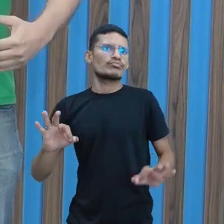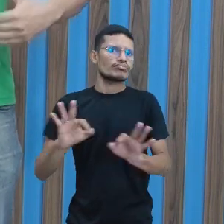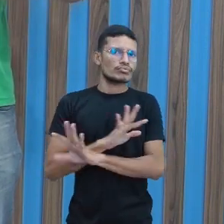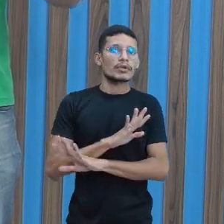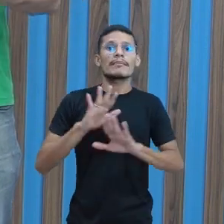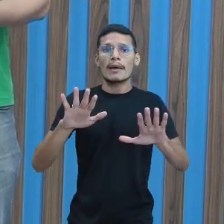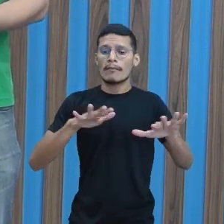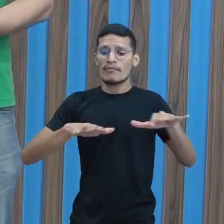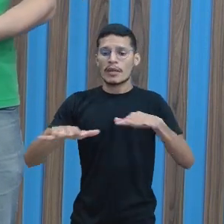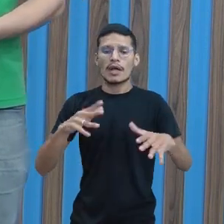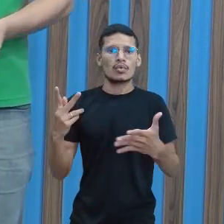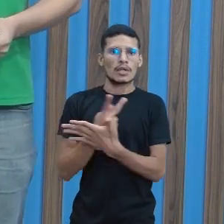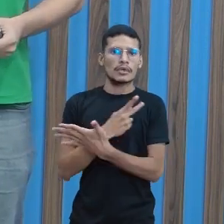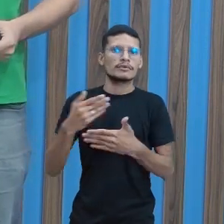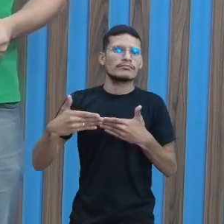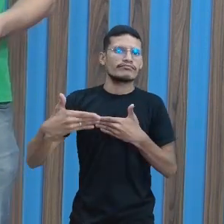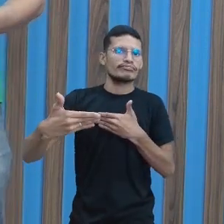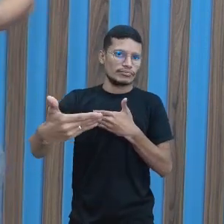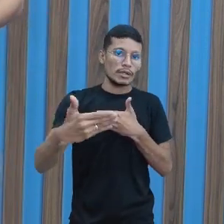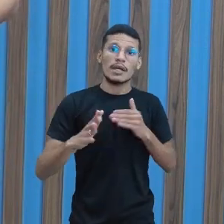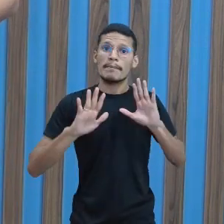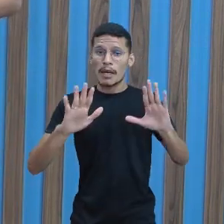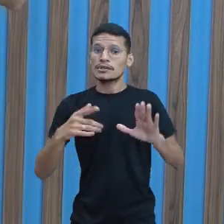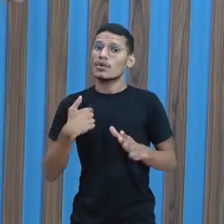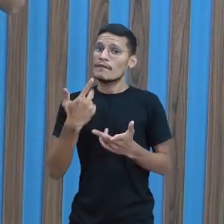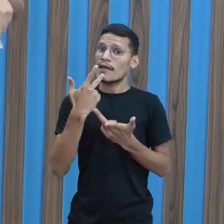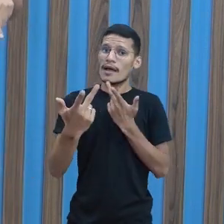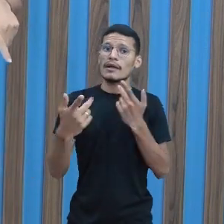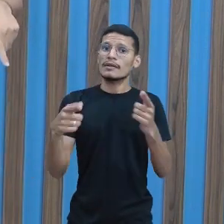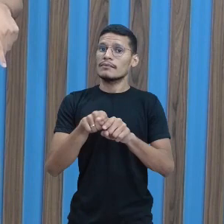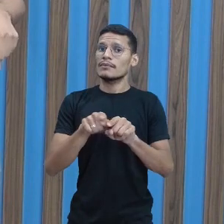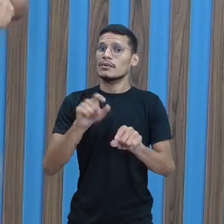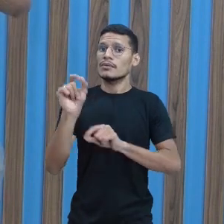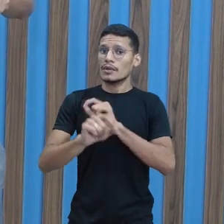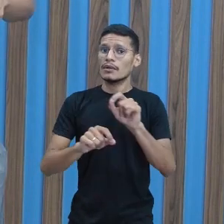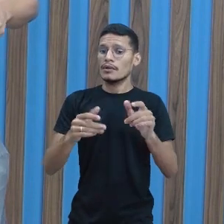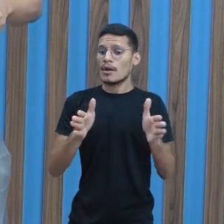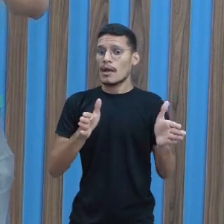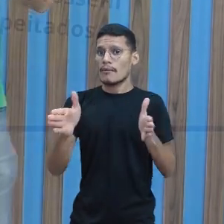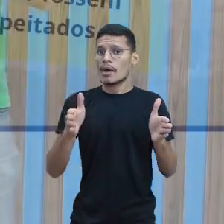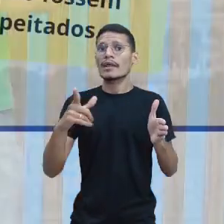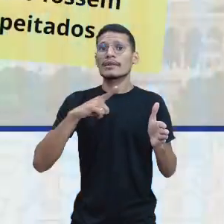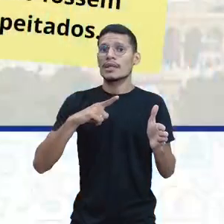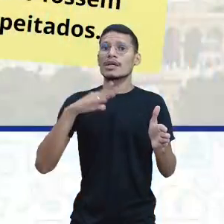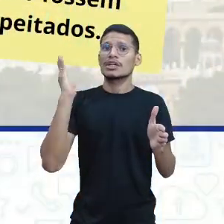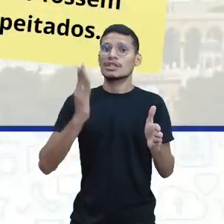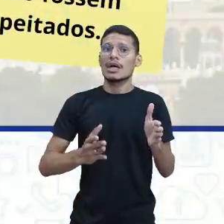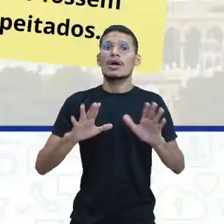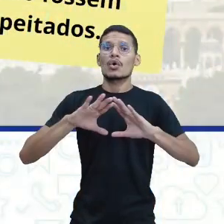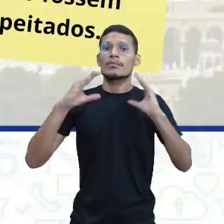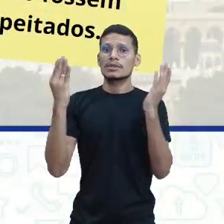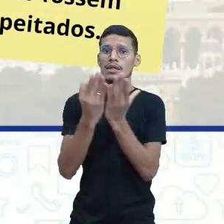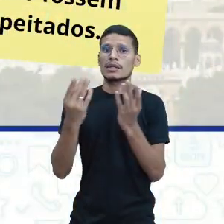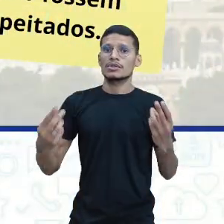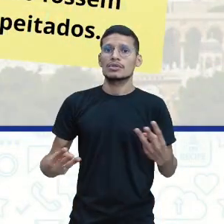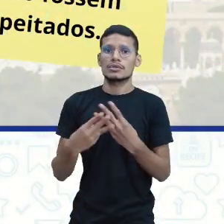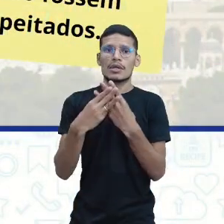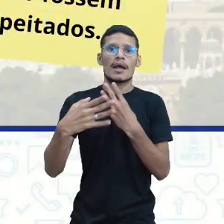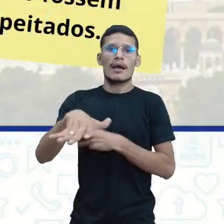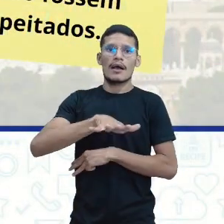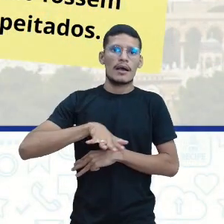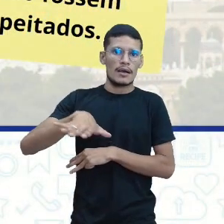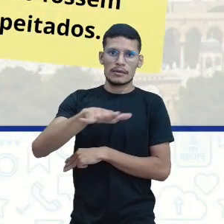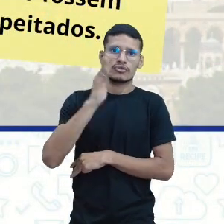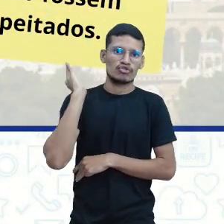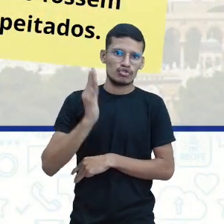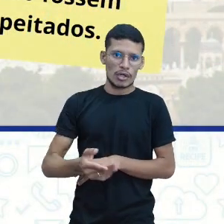os movimentos que vão acontecer. Também devo dizer que nessa época já existia uma grande comunidade judaica na região,